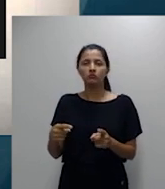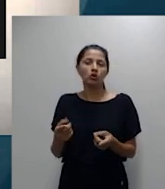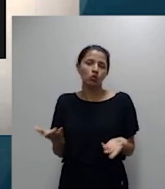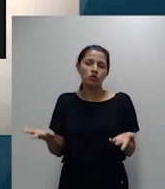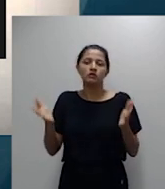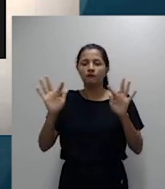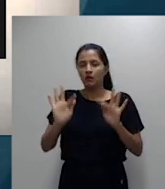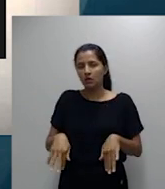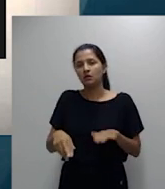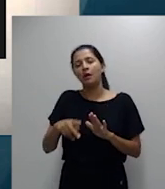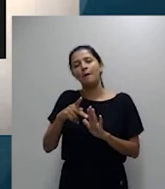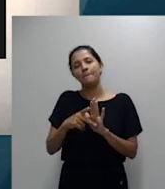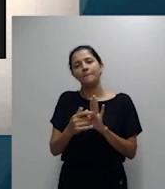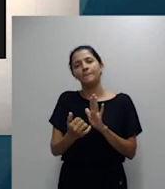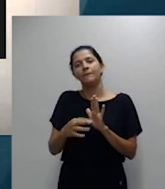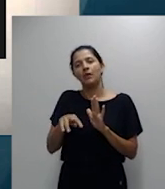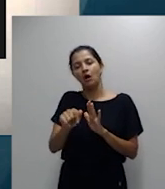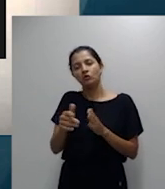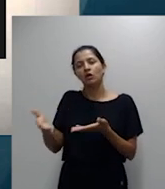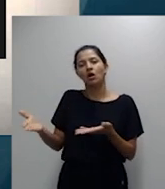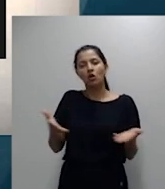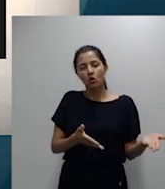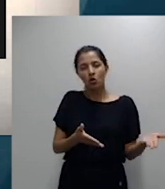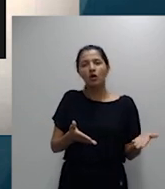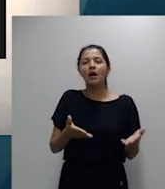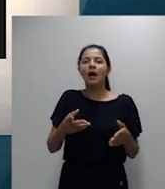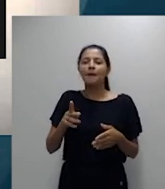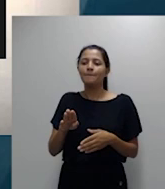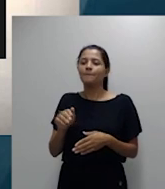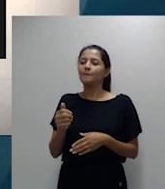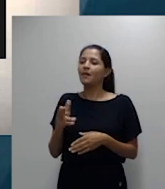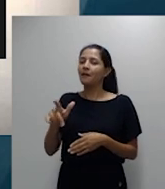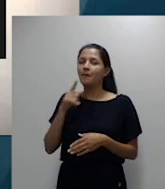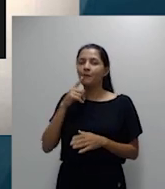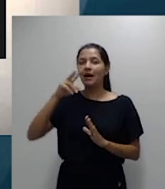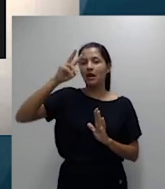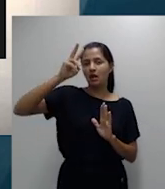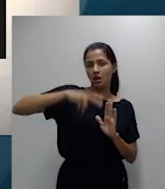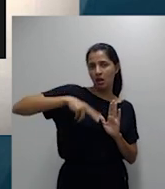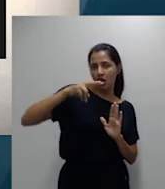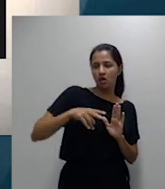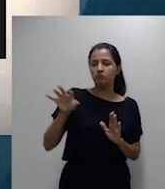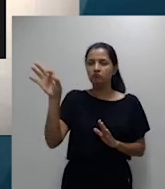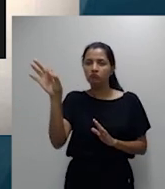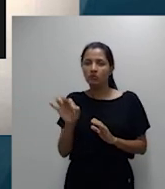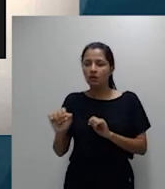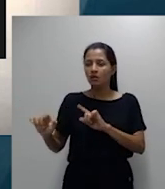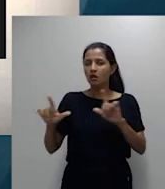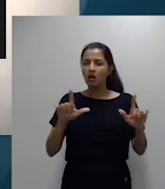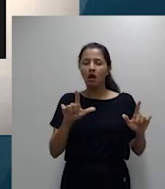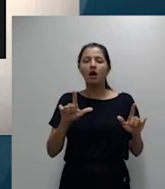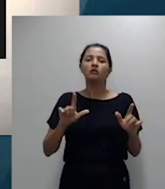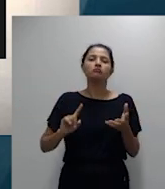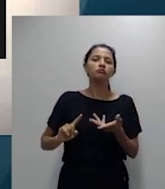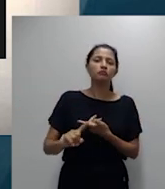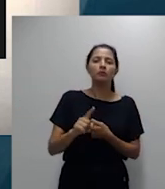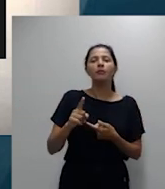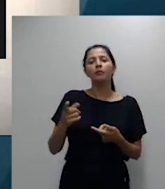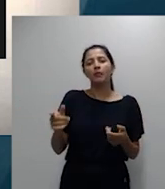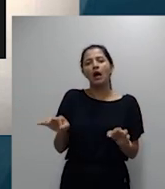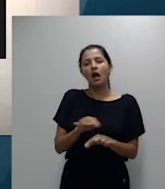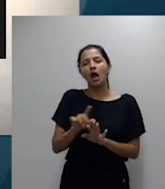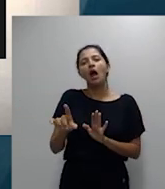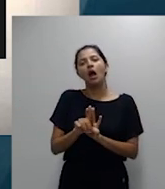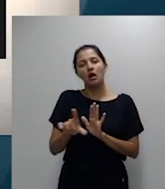falta e o passa para toda a barba então para a leitura da estatística O slide coisa que o Valha e cumprimento